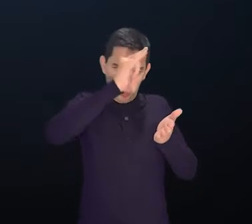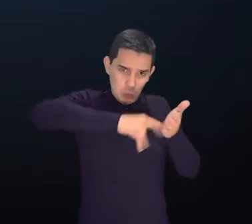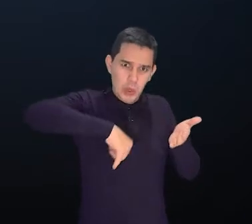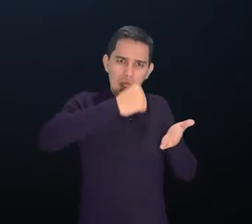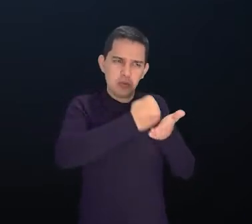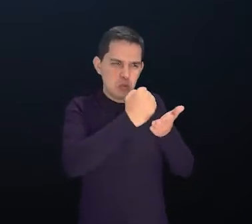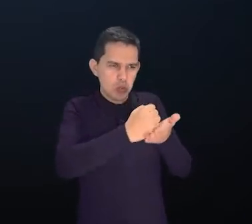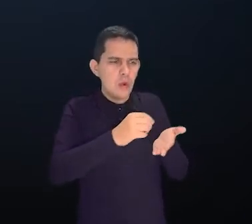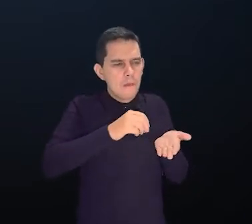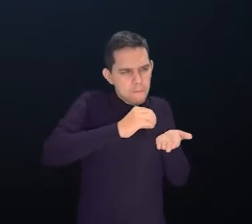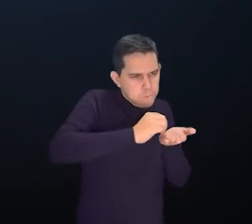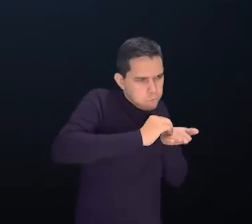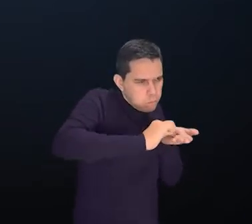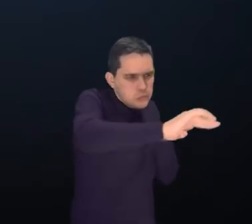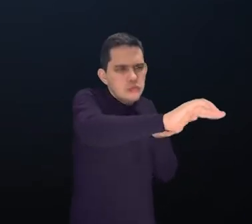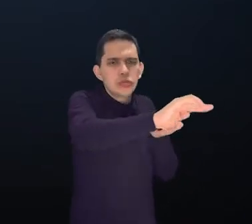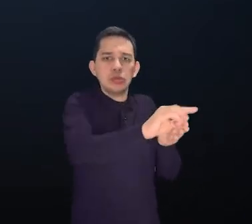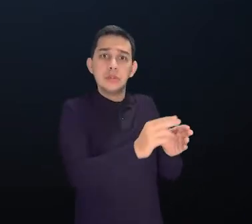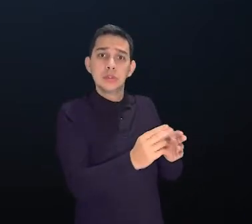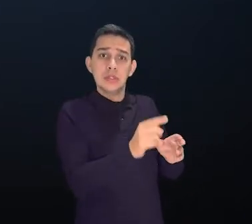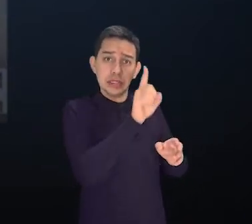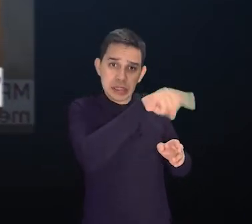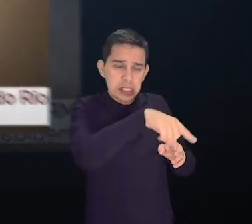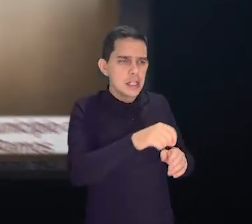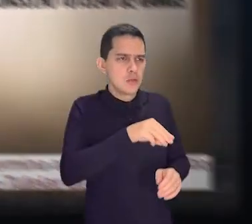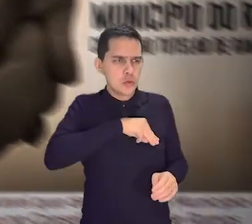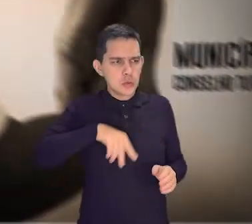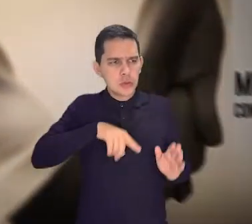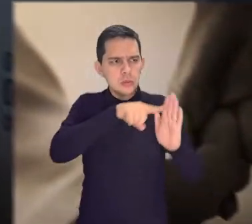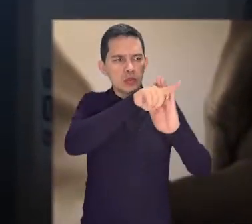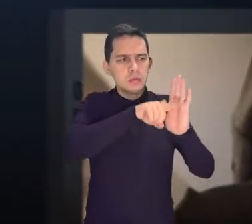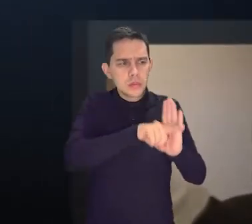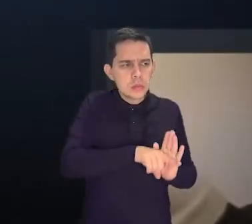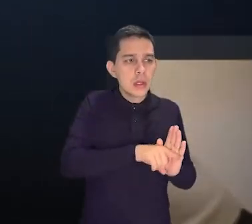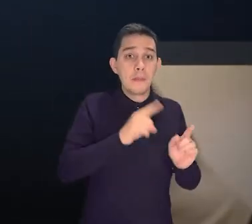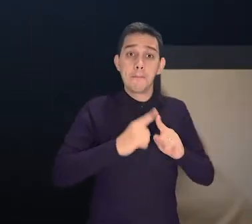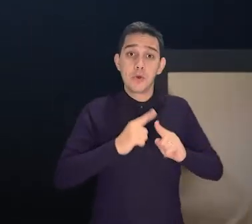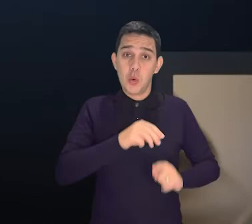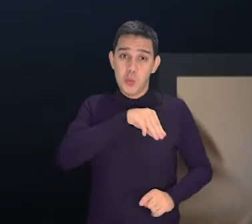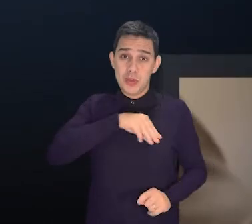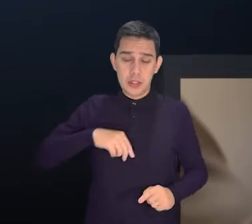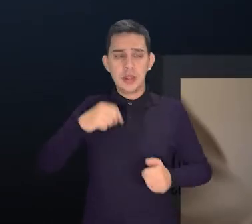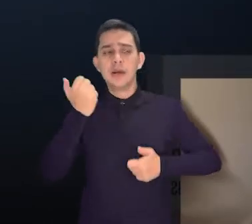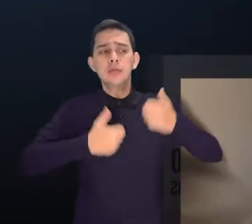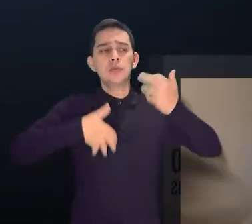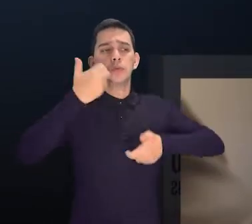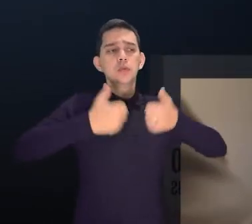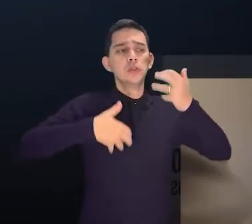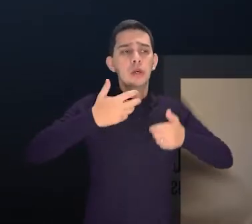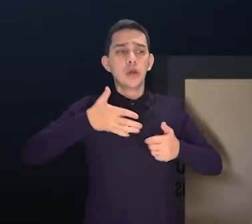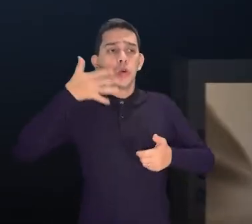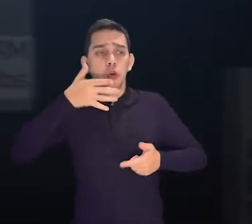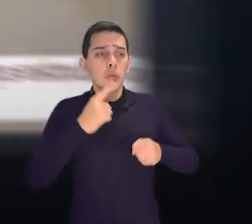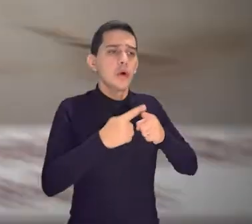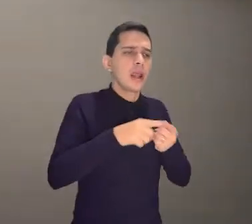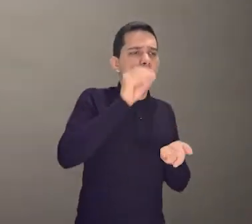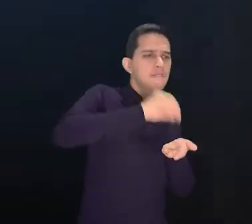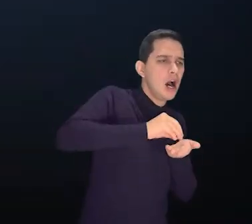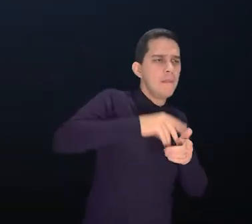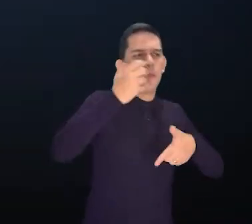deferidas, porque nós entendemos que a argumentação do Ministério Público é uma argumentação que ela encontra